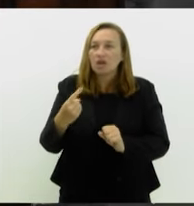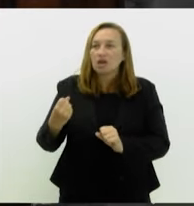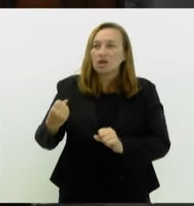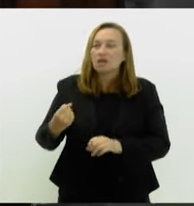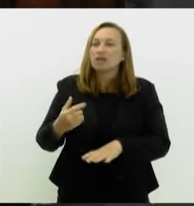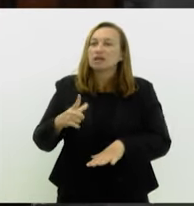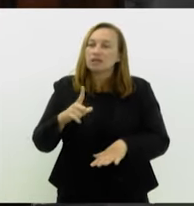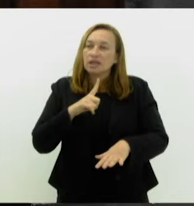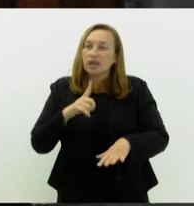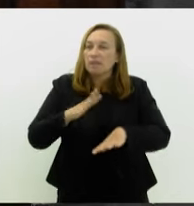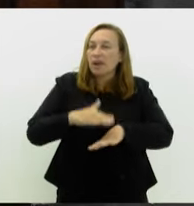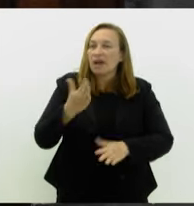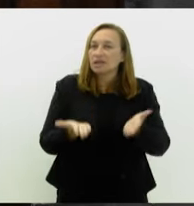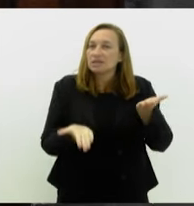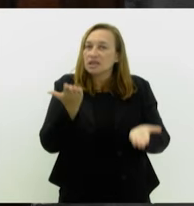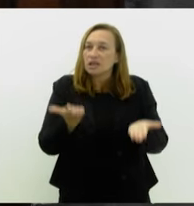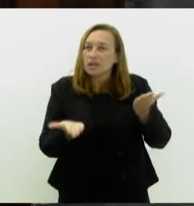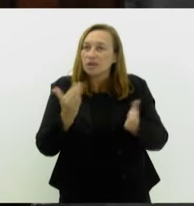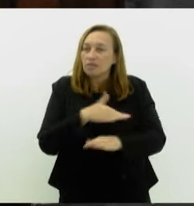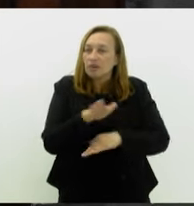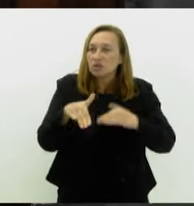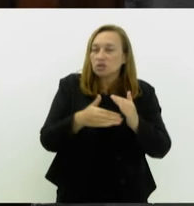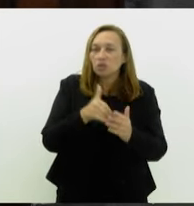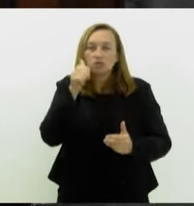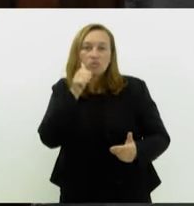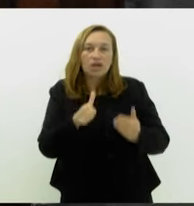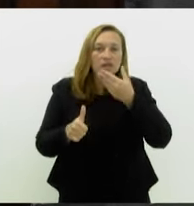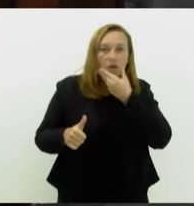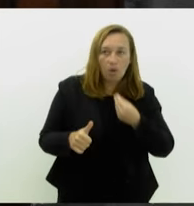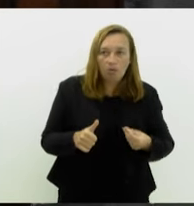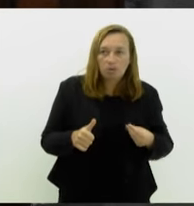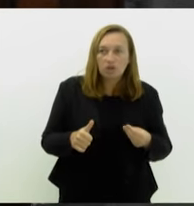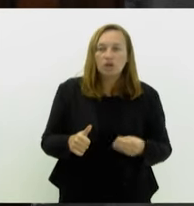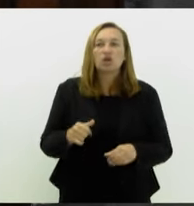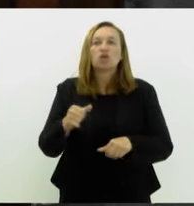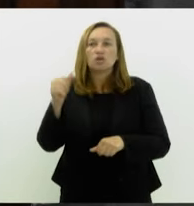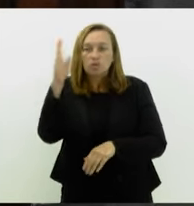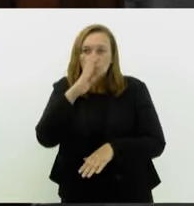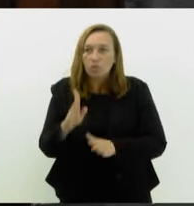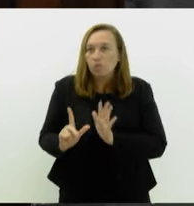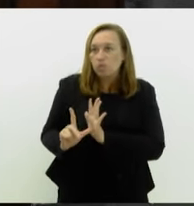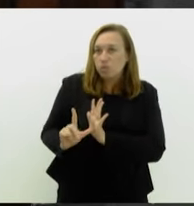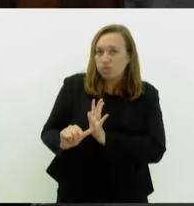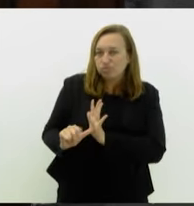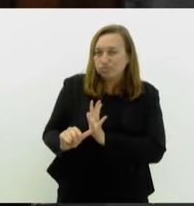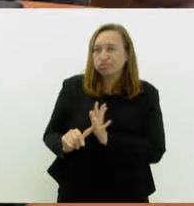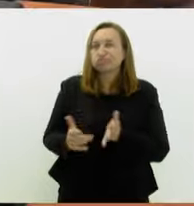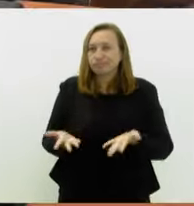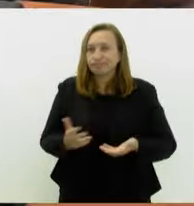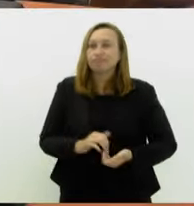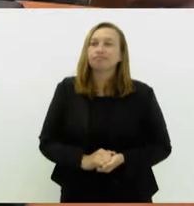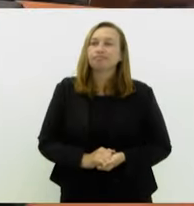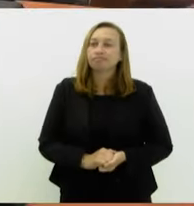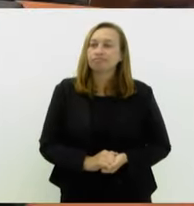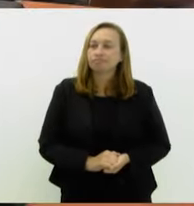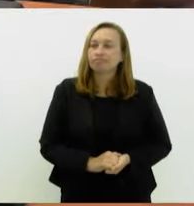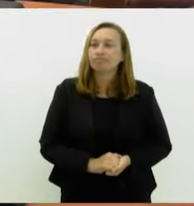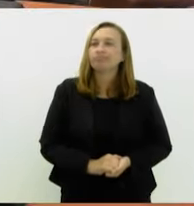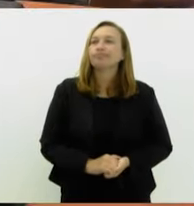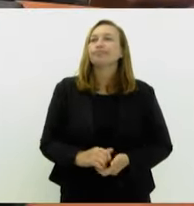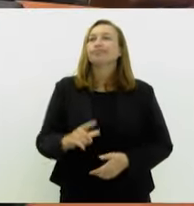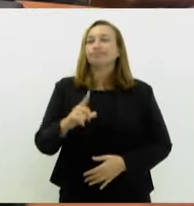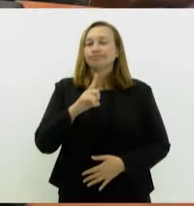mais equilíbrio em todas as posições entre homens e mulheres e o Brasil tá atrasado demais nós Ainda